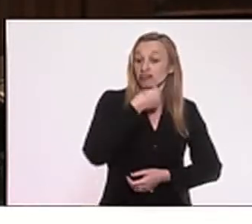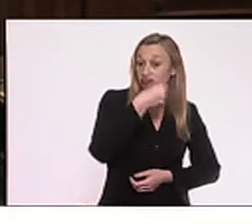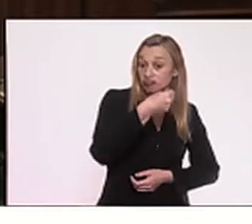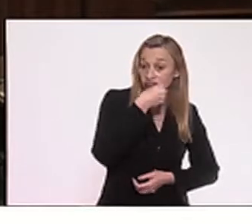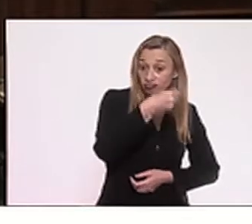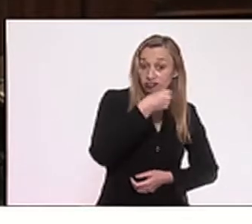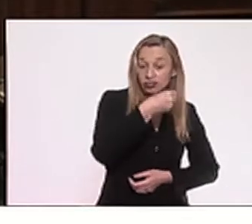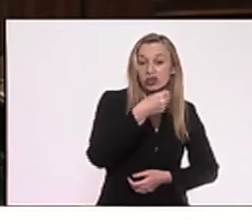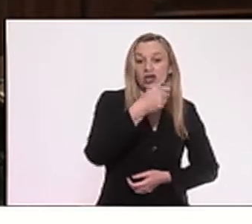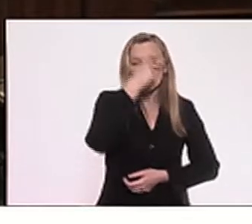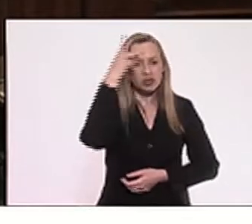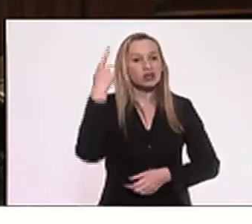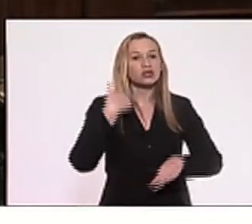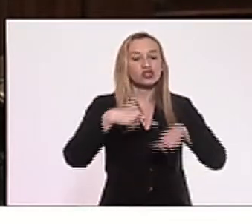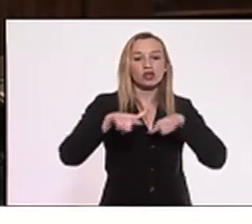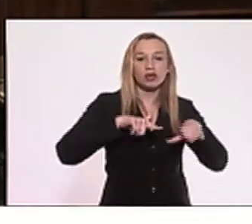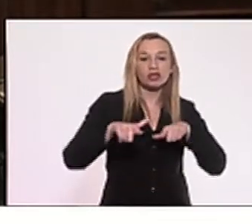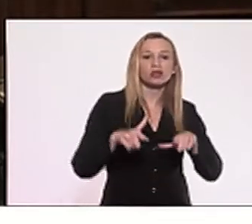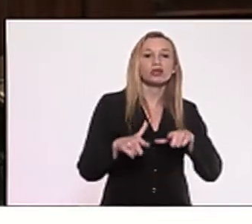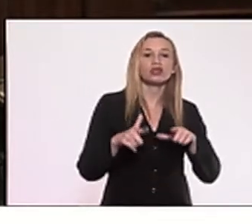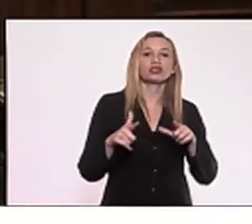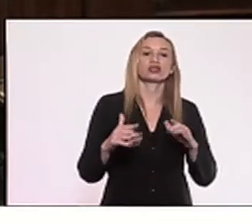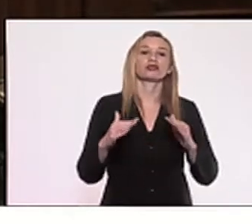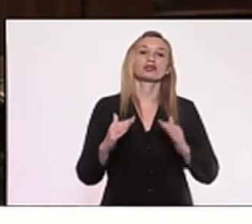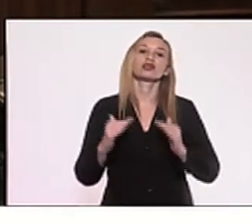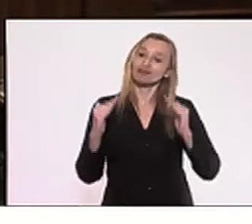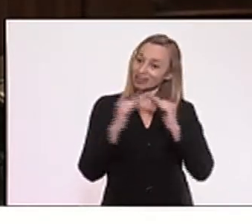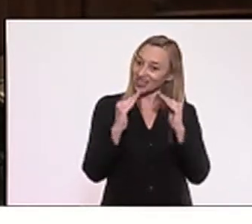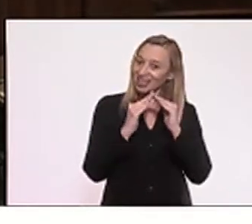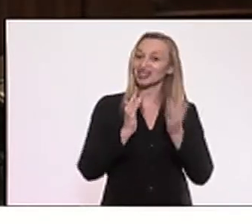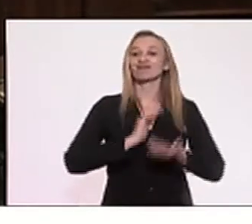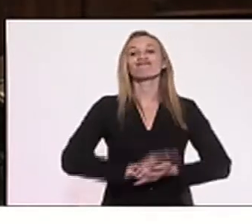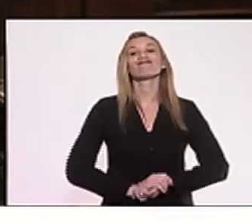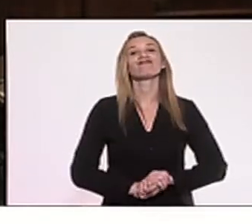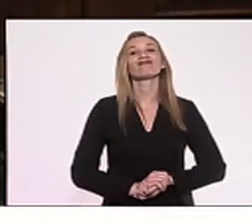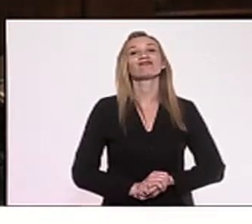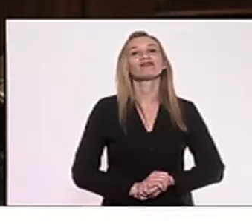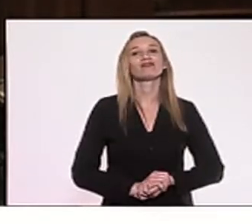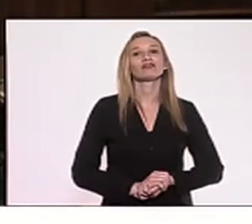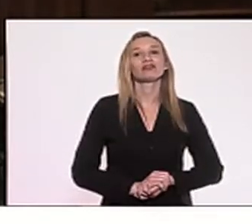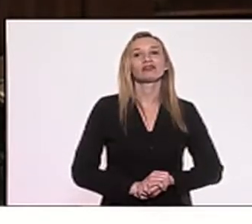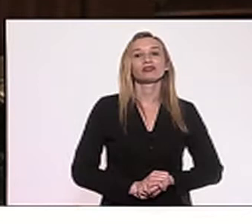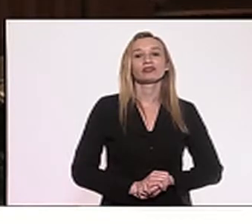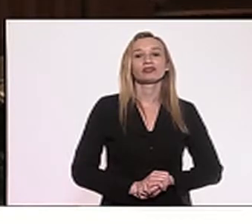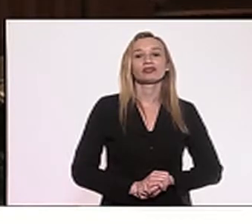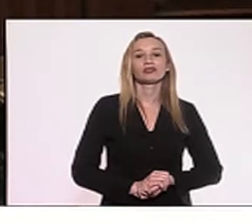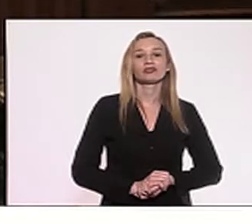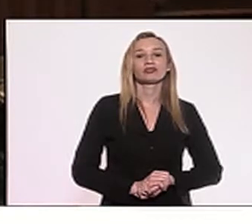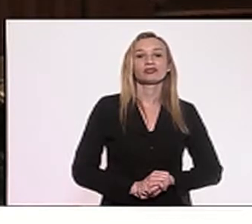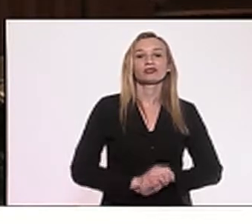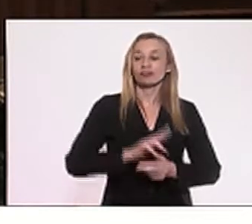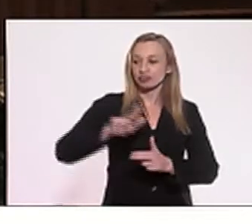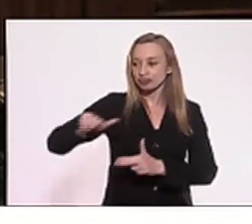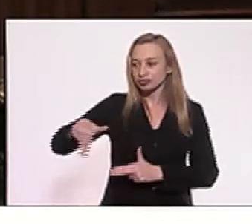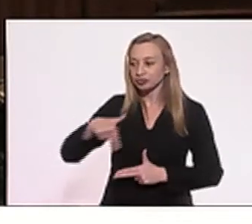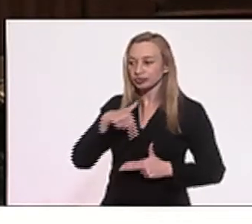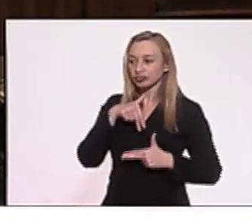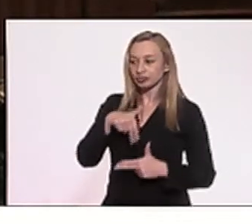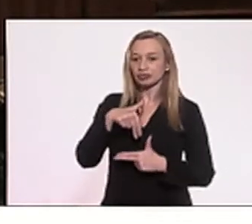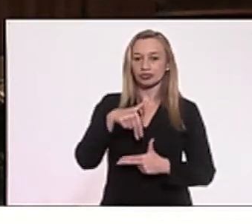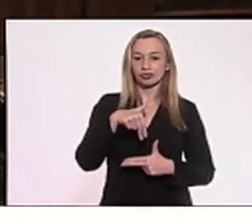imprensa, trabalhadoras e trabalhadores desta casa. Assumo a tribuna nesse expediente